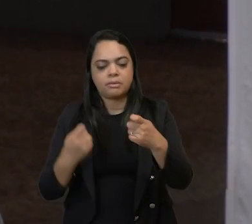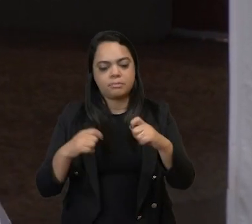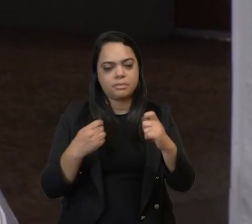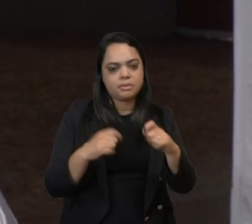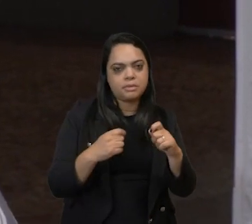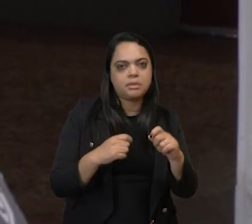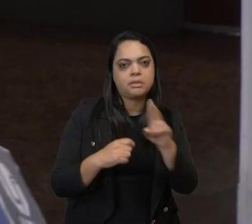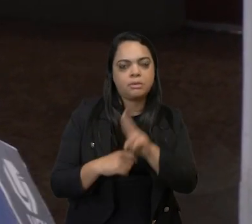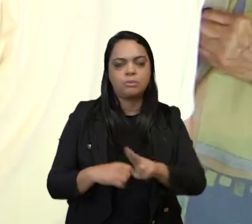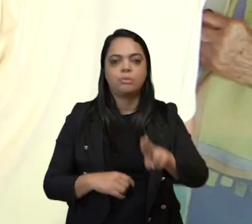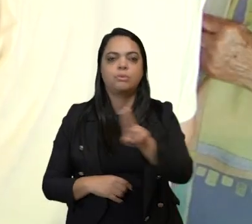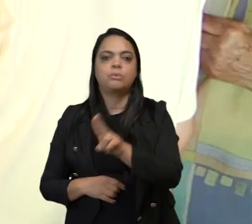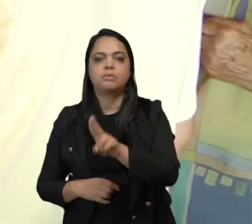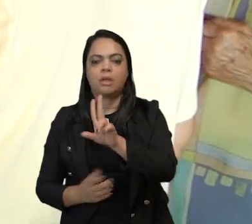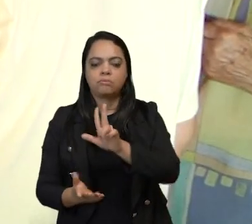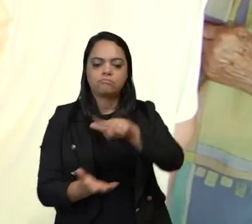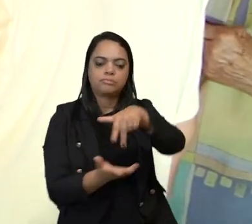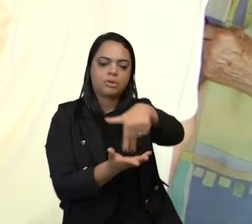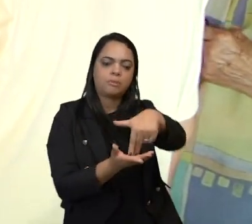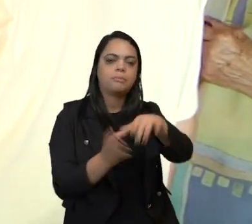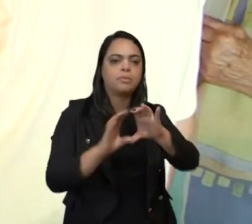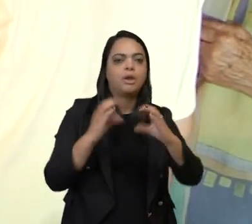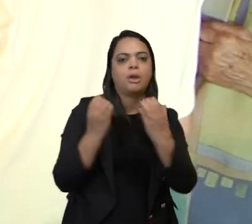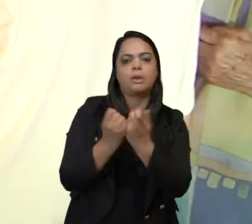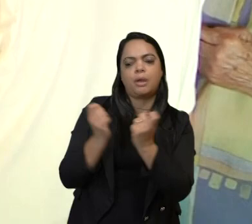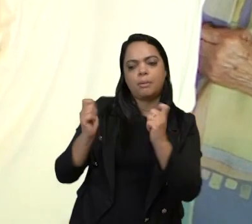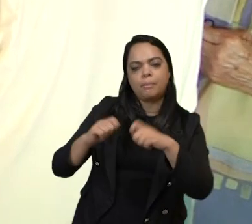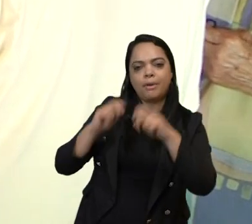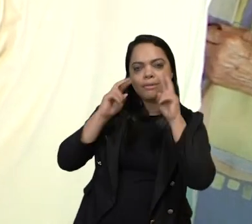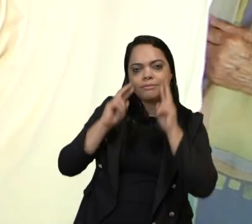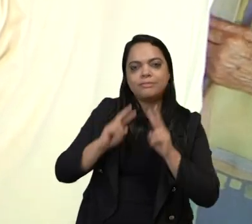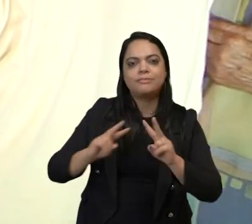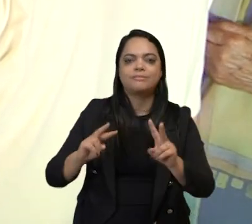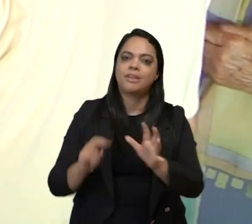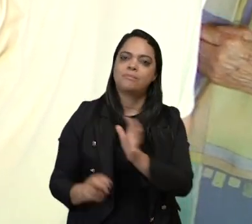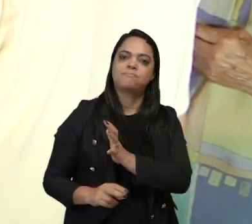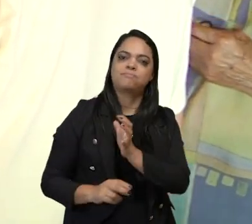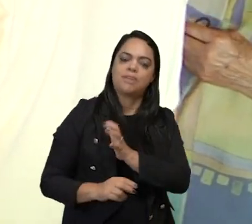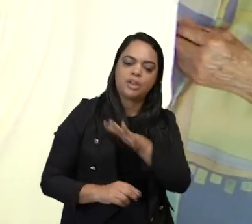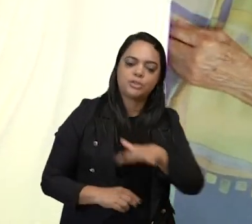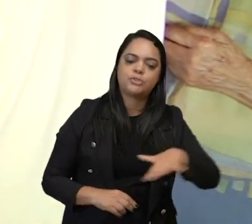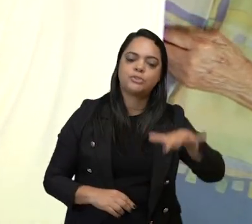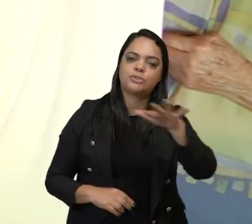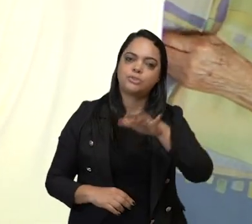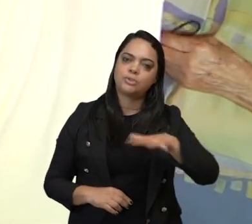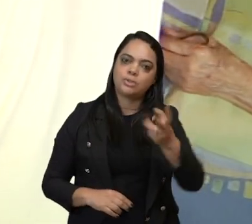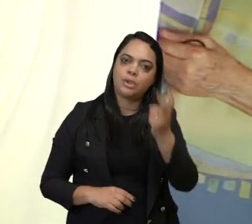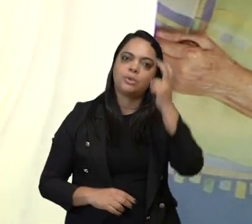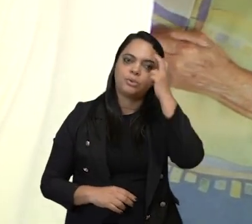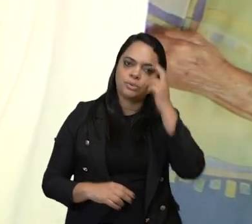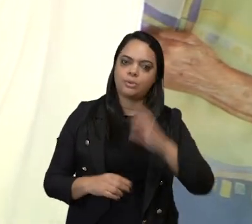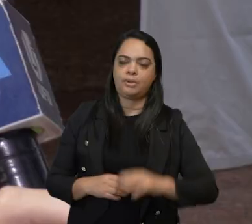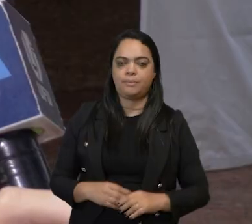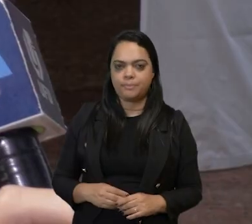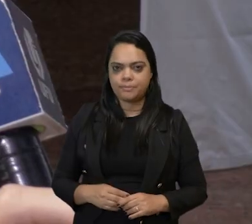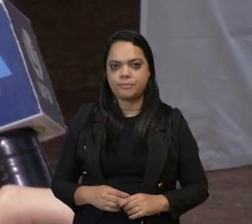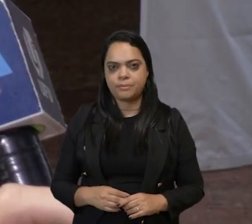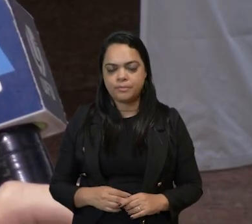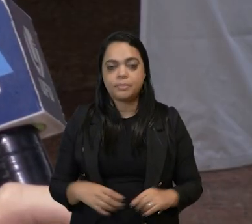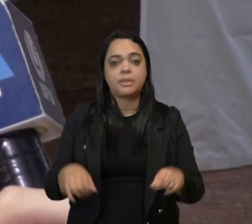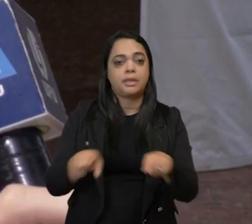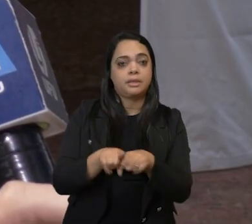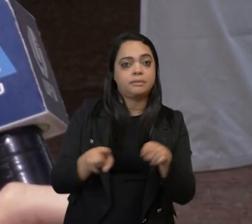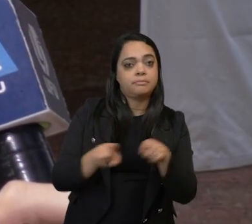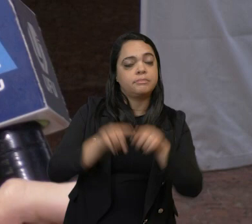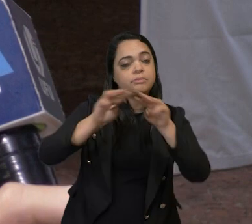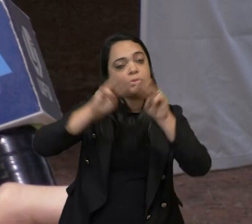precisam ser ocupados assim a comunidade pode ver a riqueza social e cultural dentro deles Além